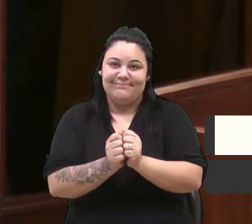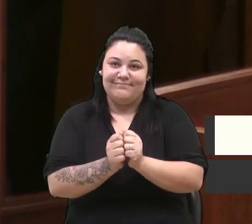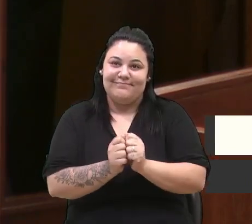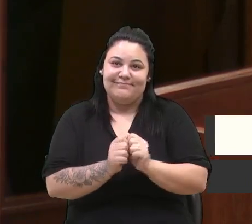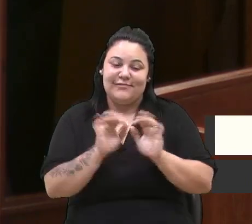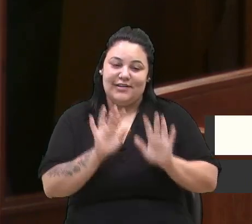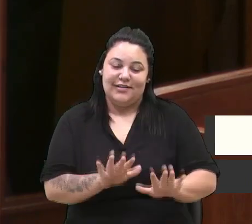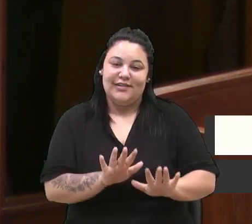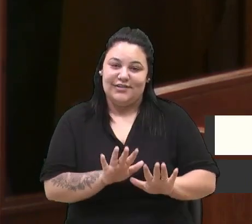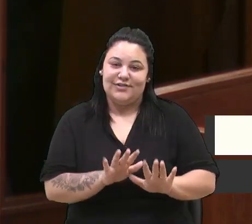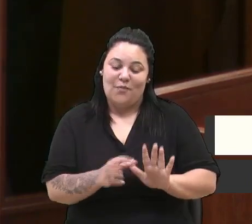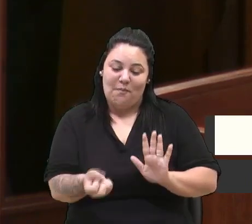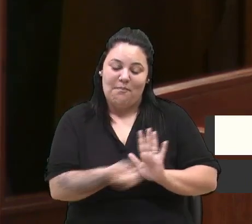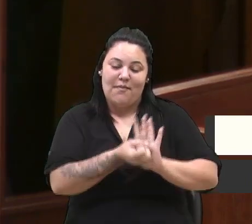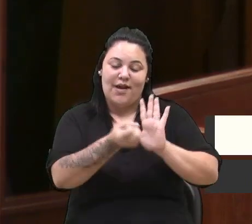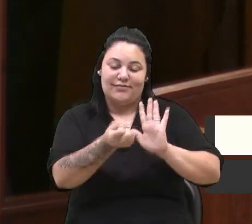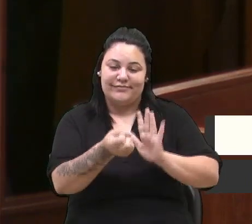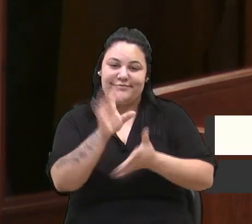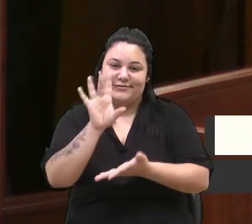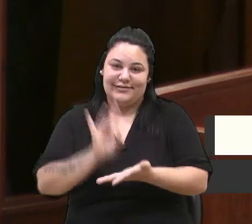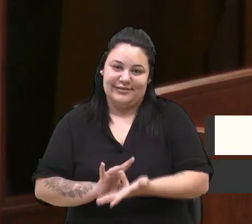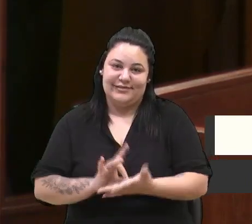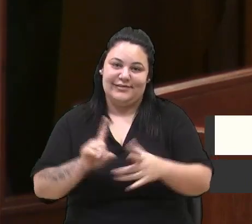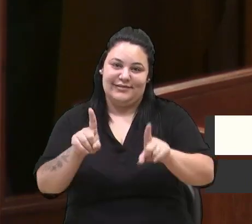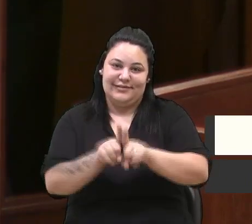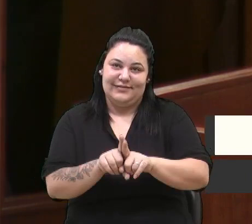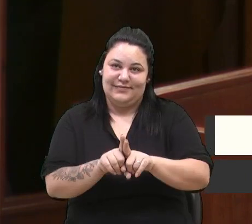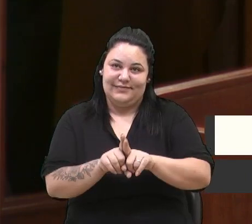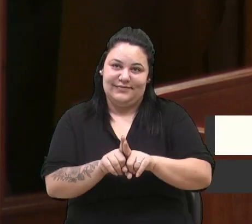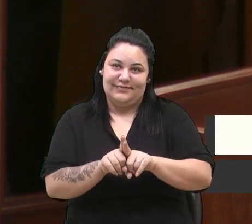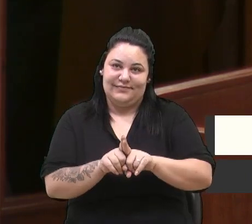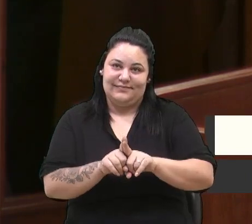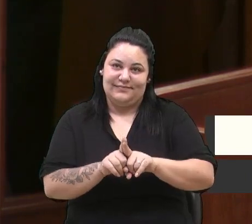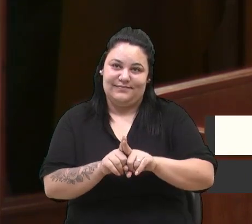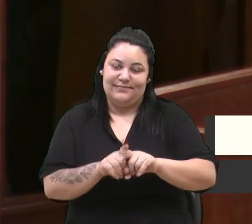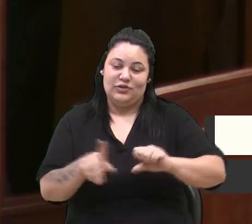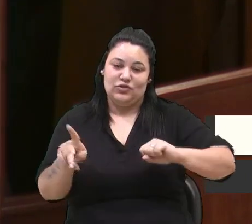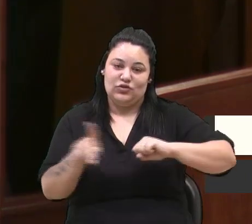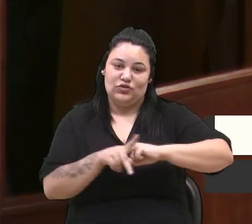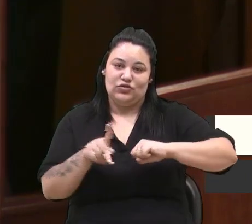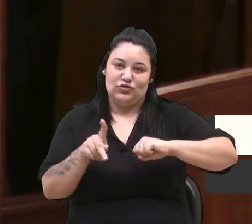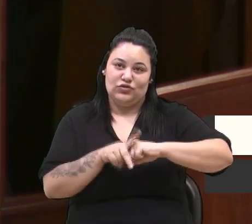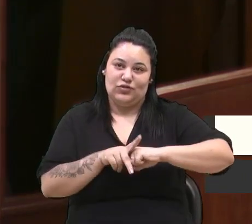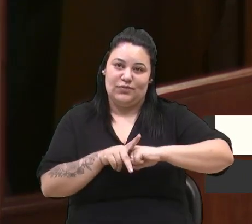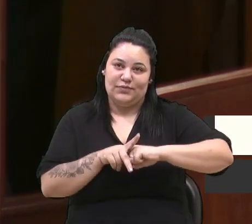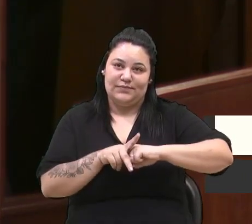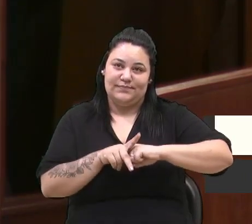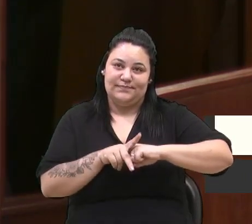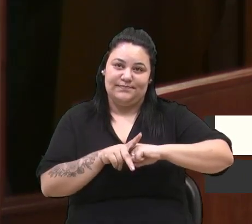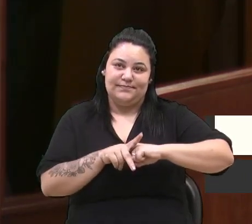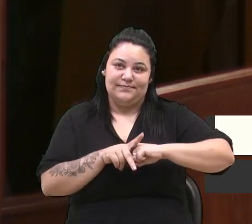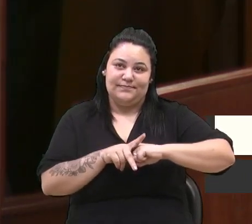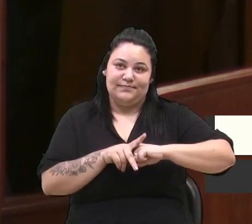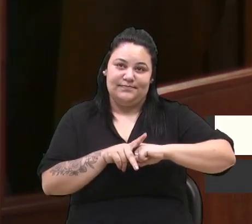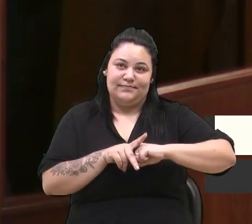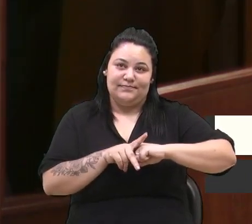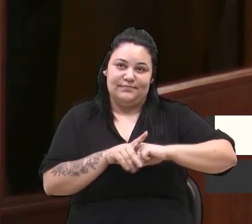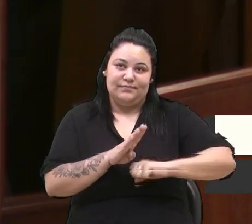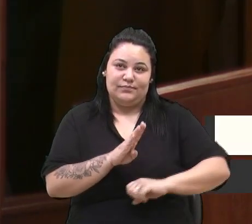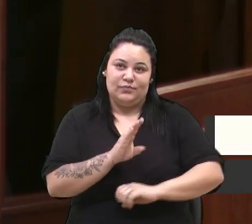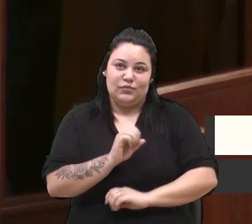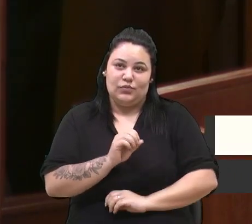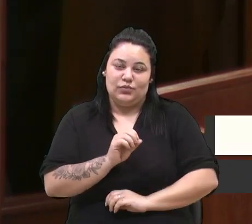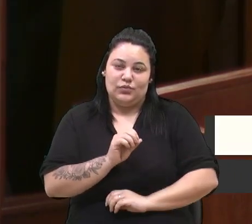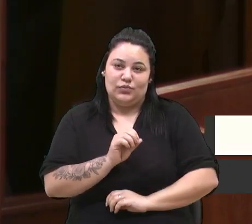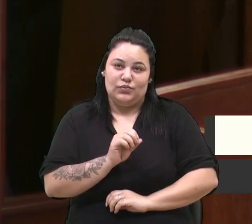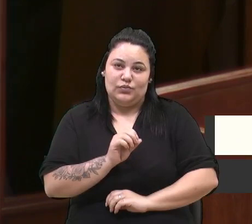obra eternizada também no Shopping Bourbon, no painel que se encontra no shopping.